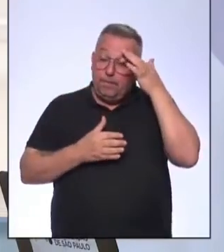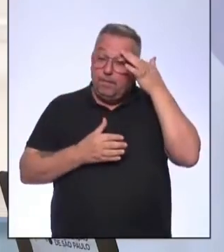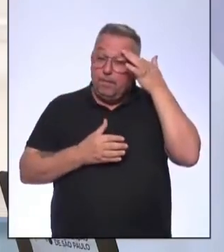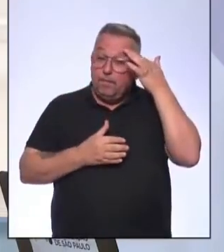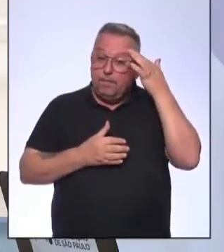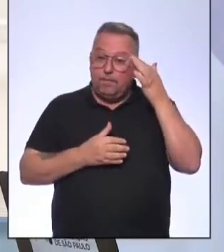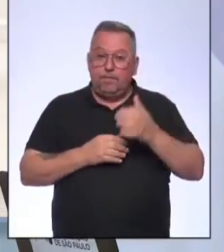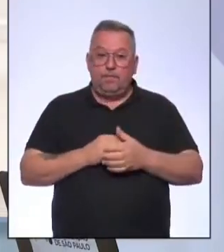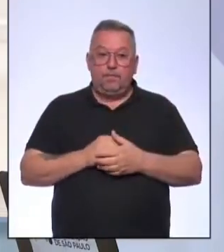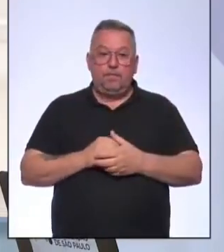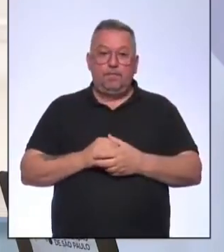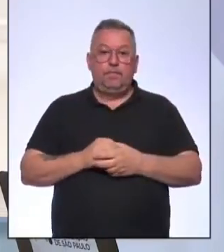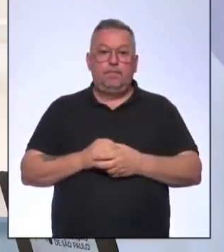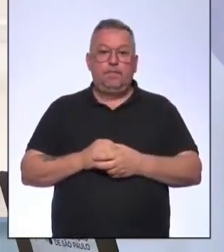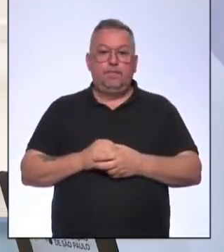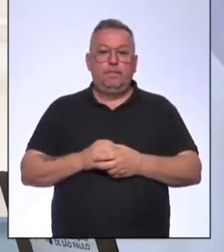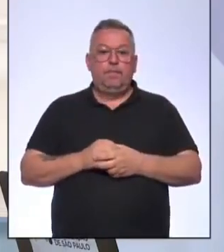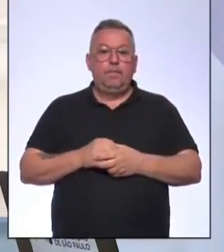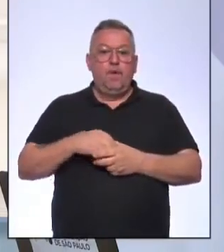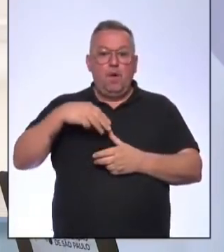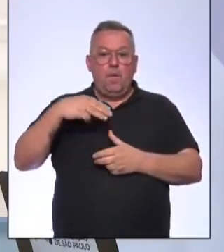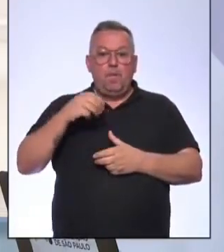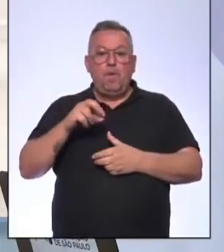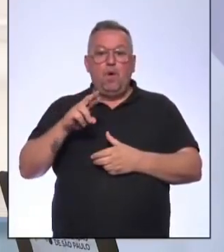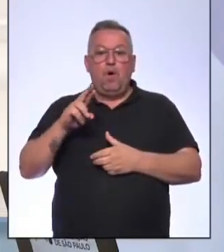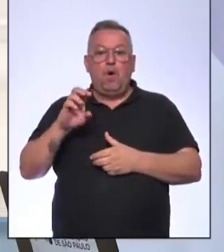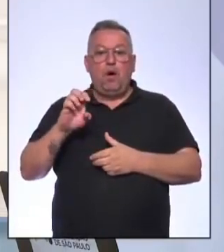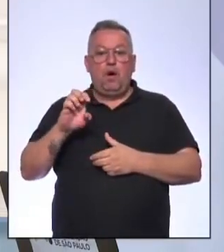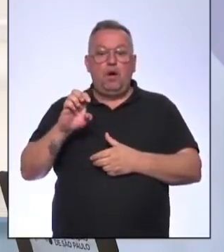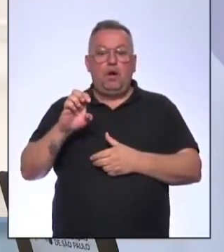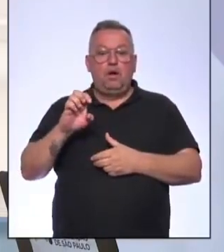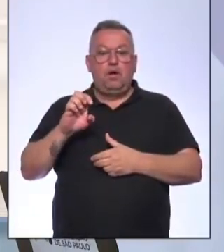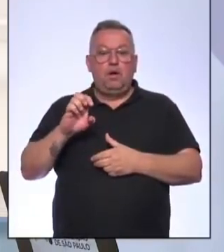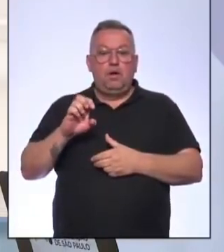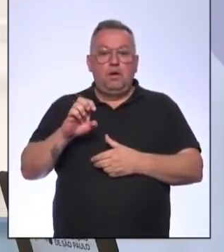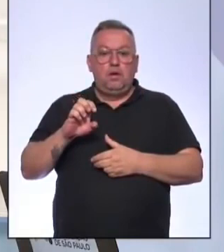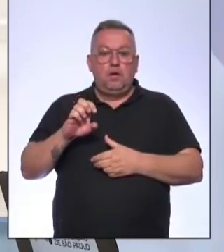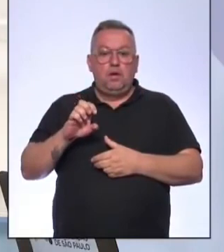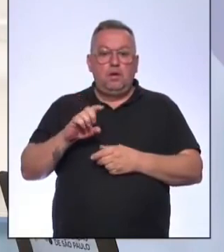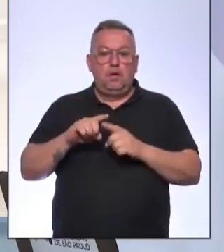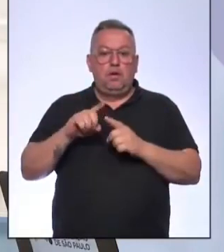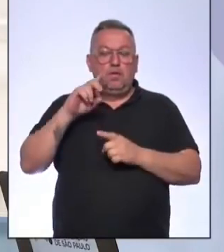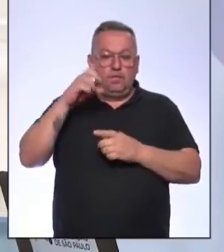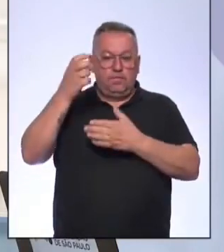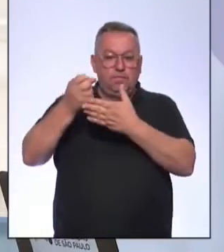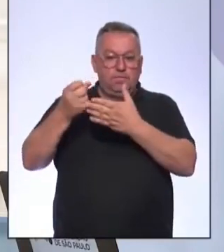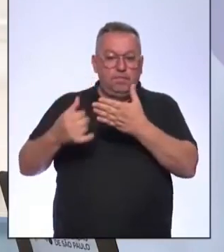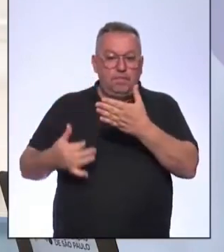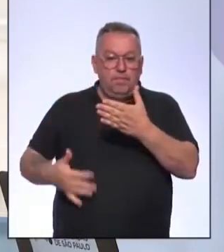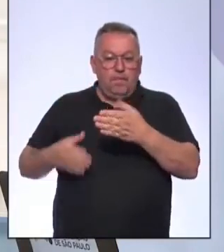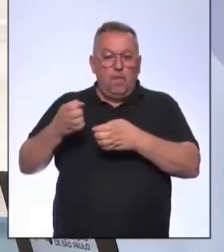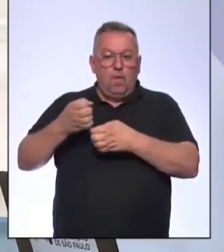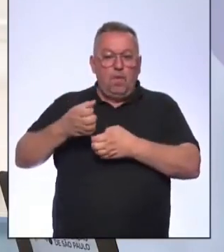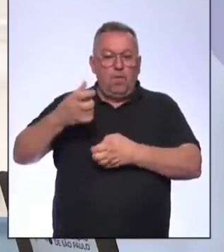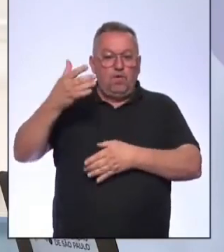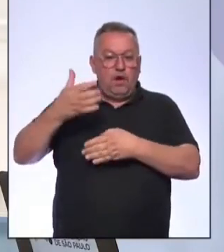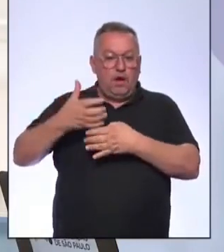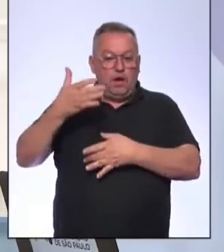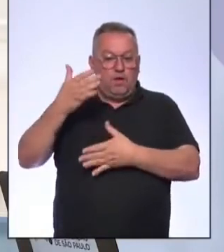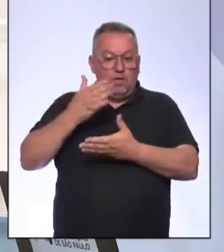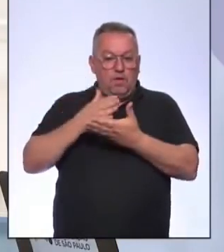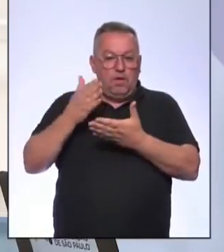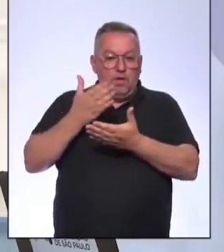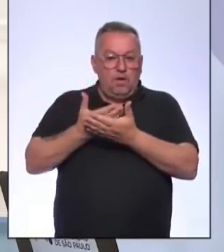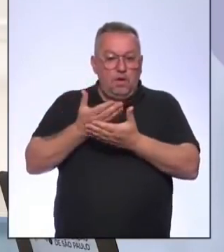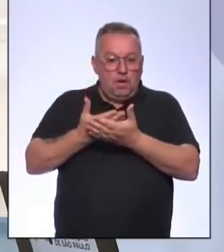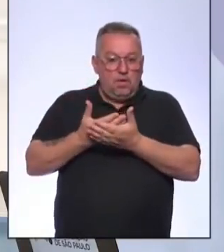aqui, more, que vocês viram, né? Então, olha, essas são as palavras que vocês disseram no começo da aula,